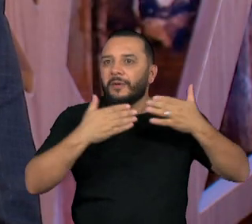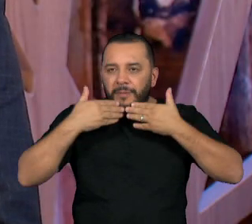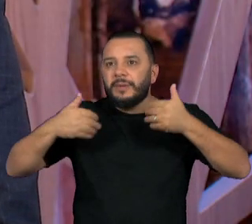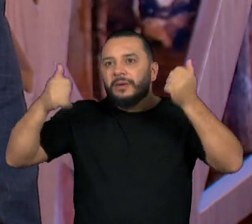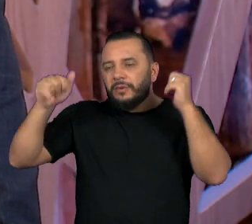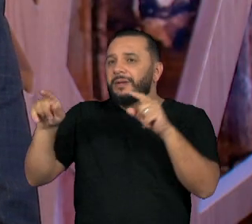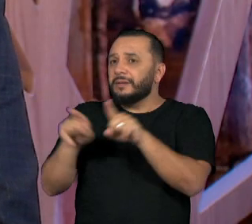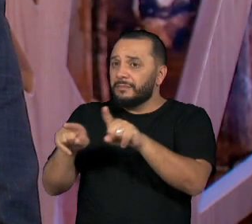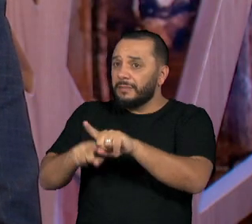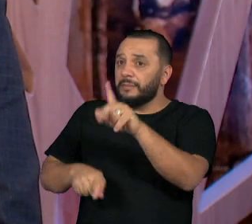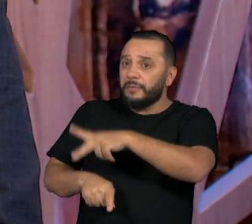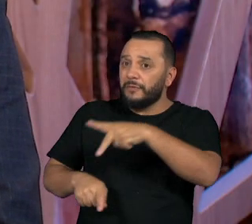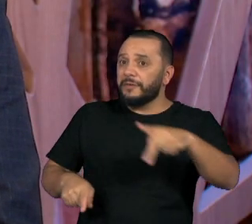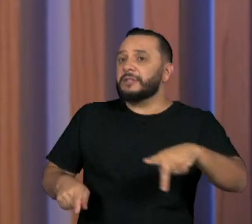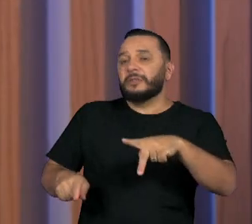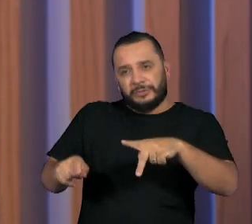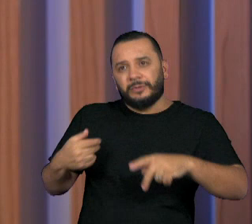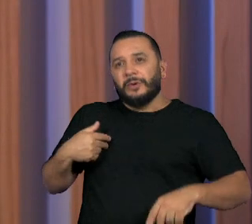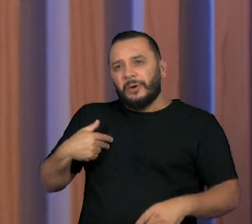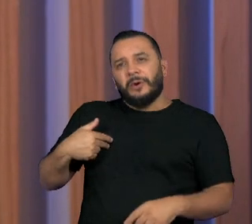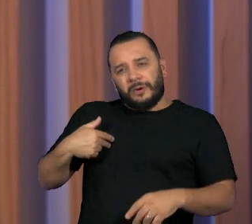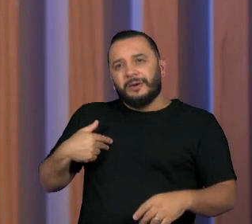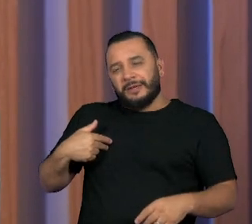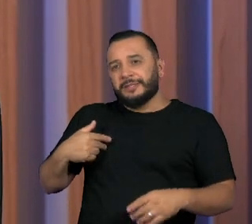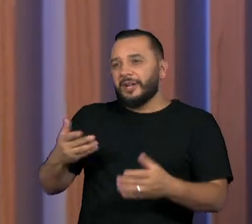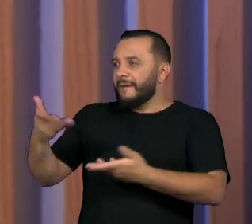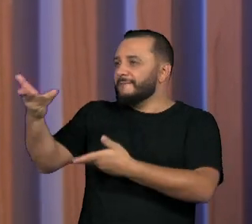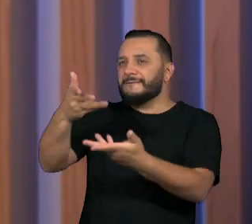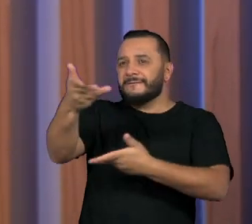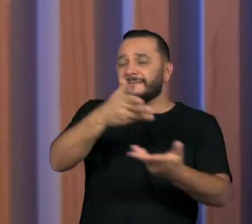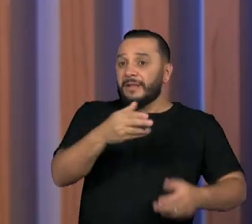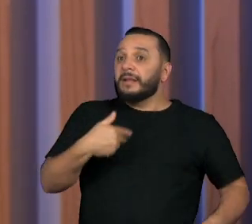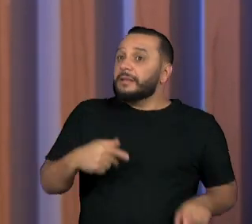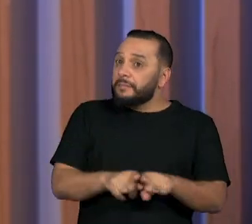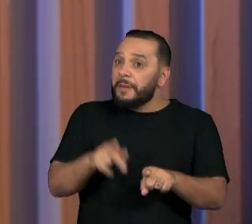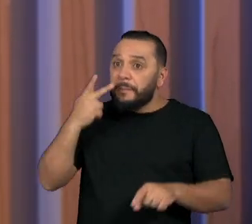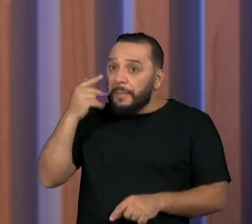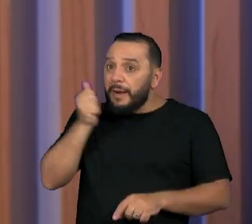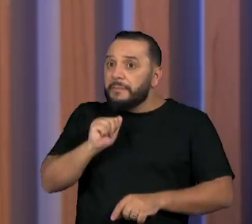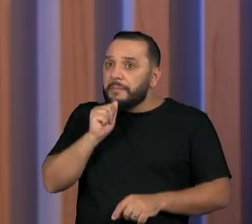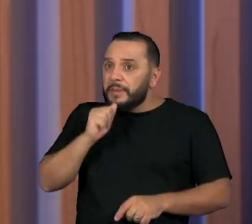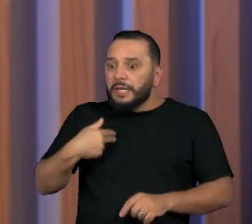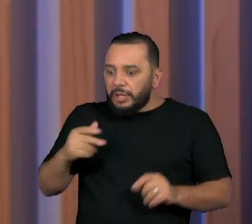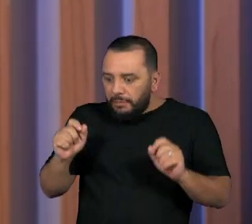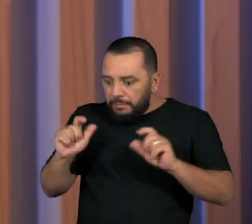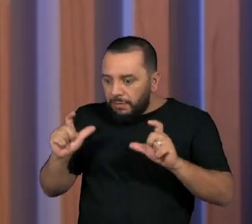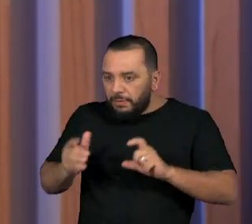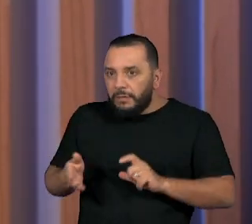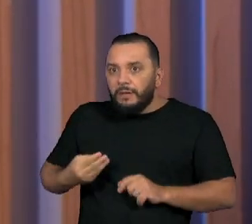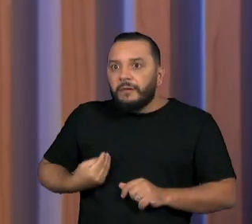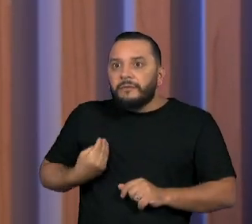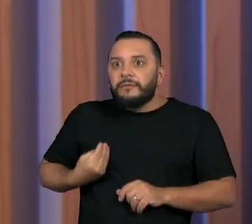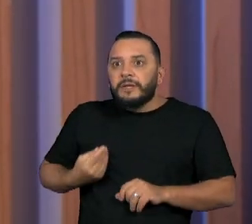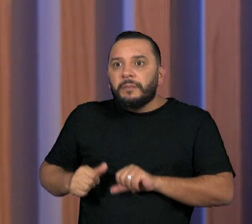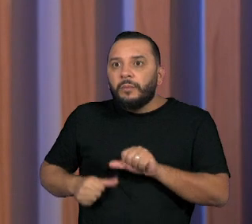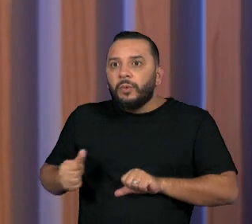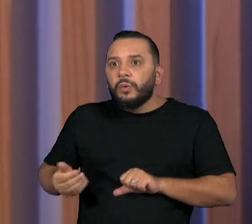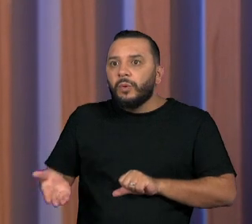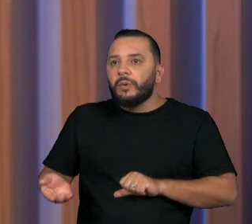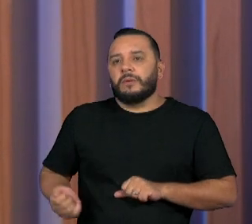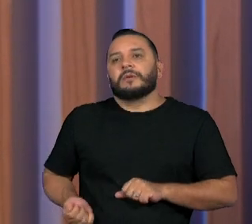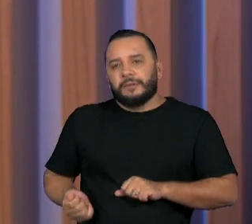pais, a gente às vezes recebe mensagem dos pais também, eles falando como que é dentro de casa isso, né? Então a música, ela, assim